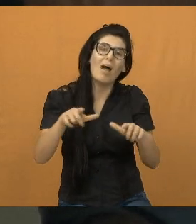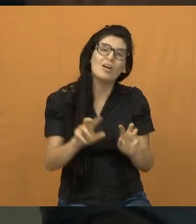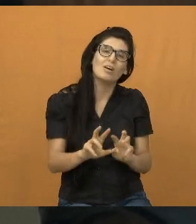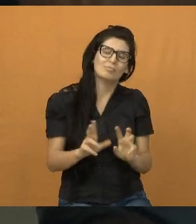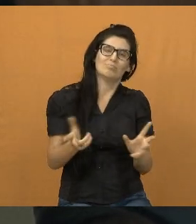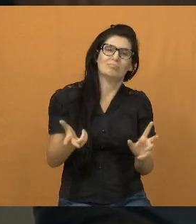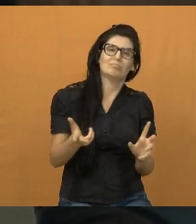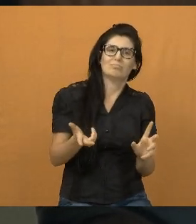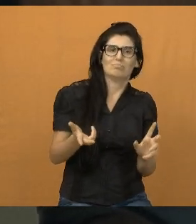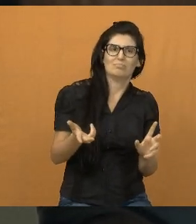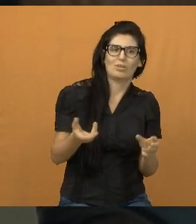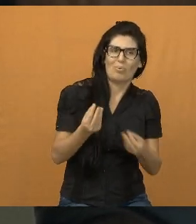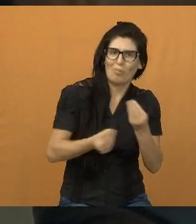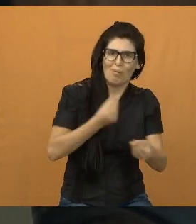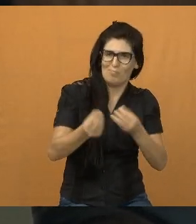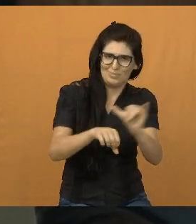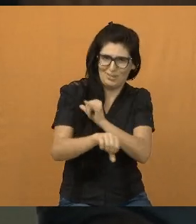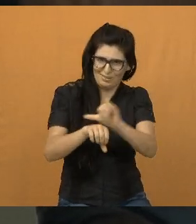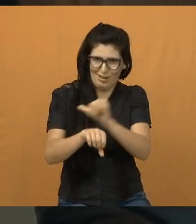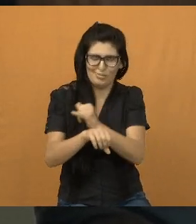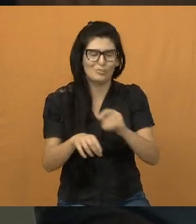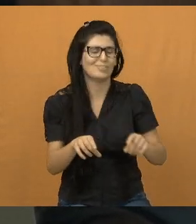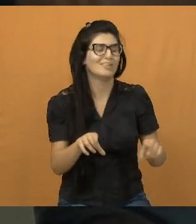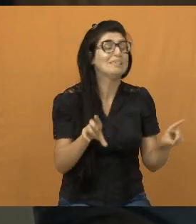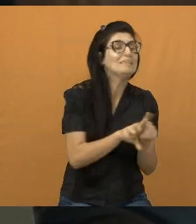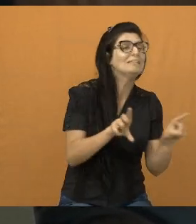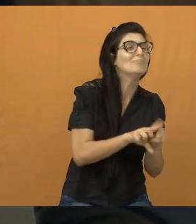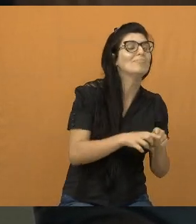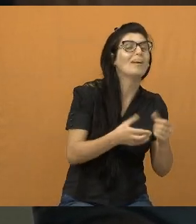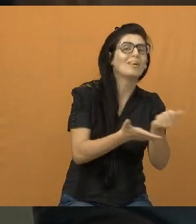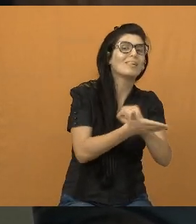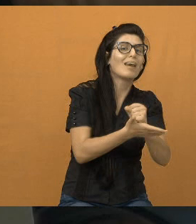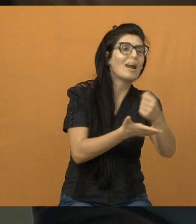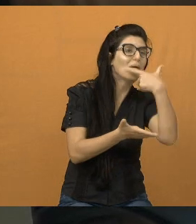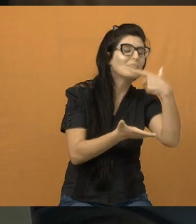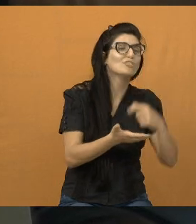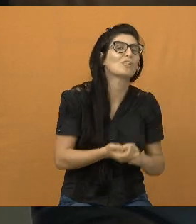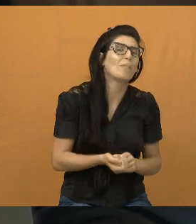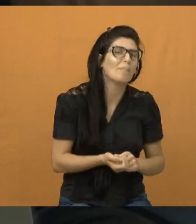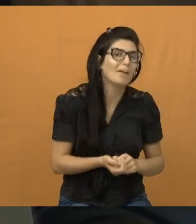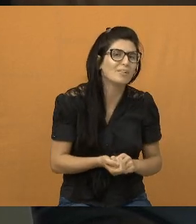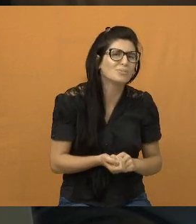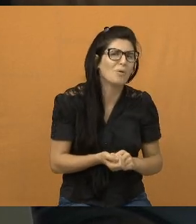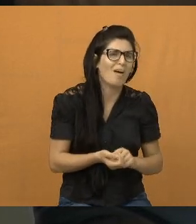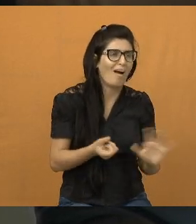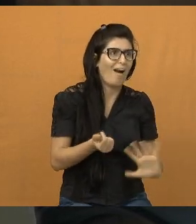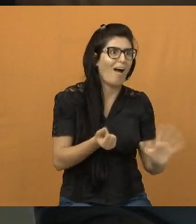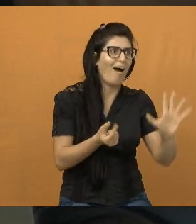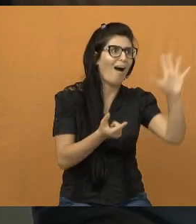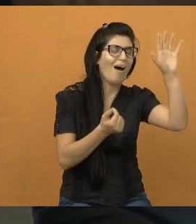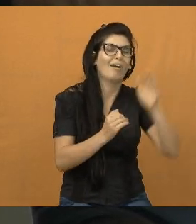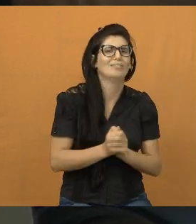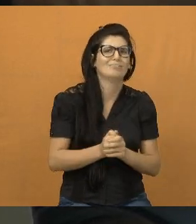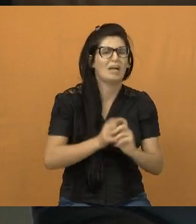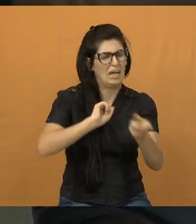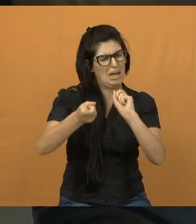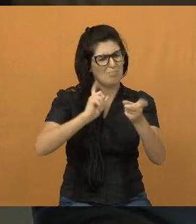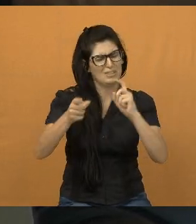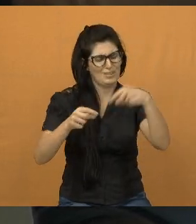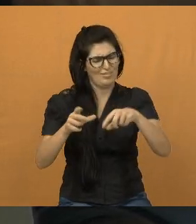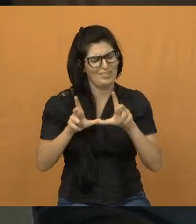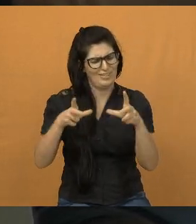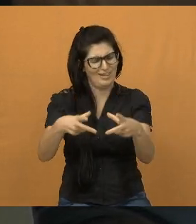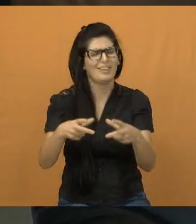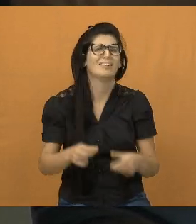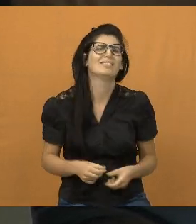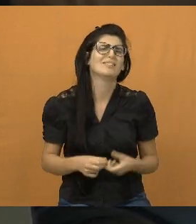relação aos medicamentos de alto custo, a gente tem muita reclamação nos gabinetes com vários medicamentos que não tem na